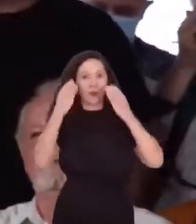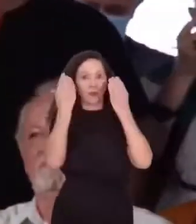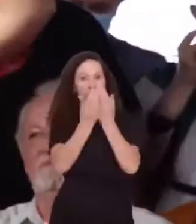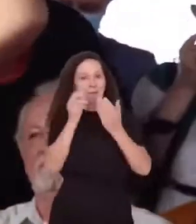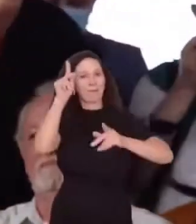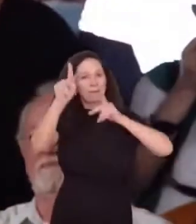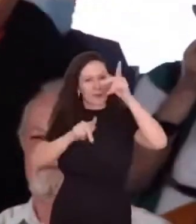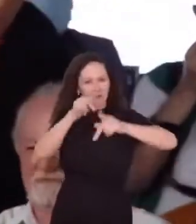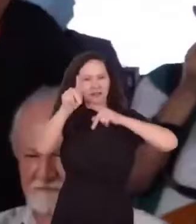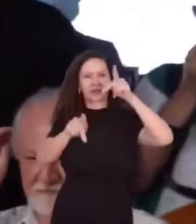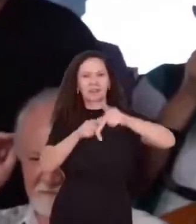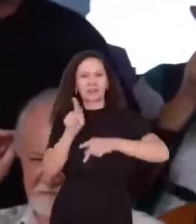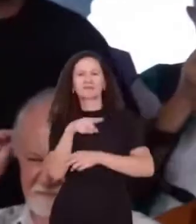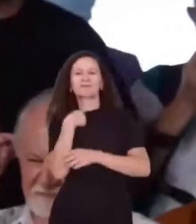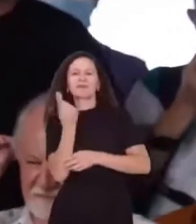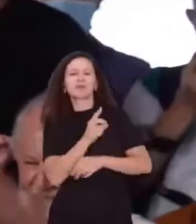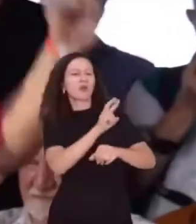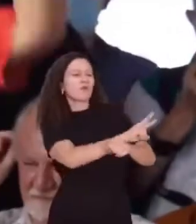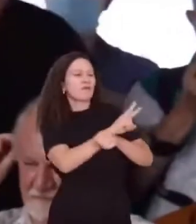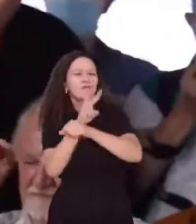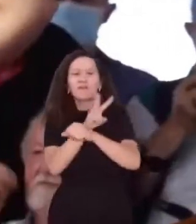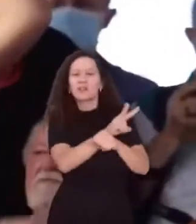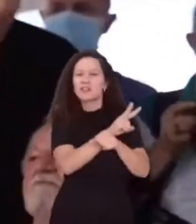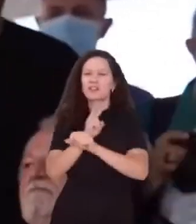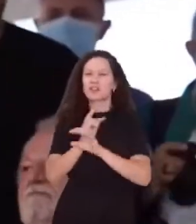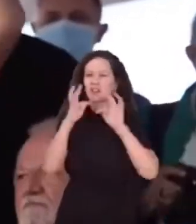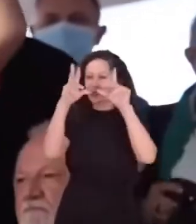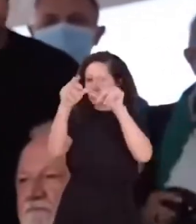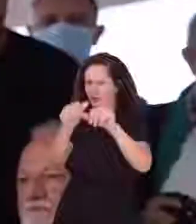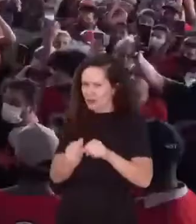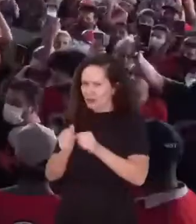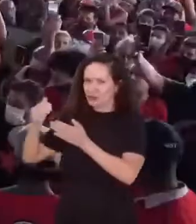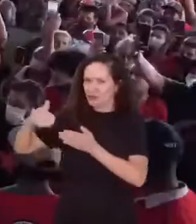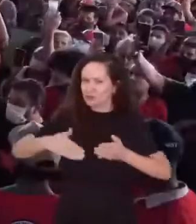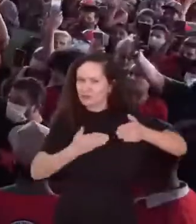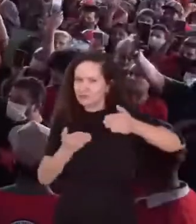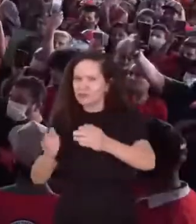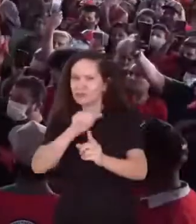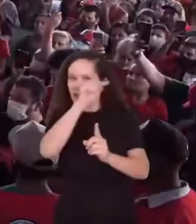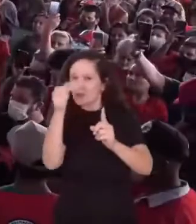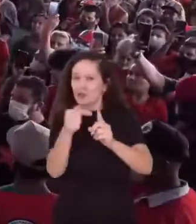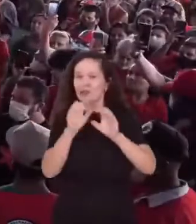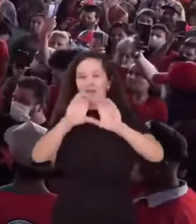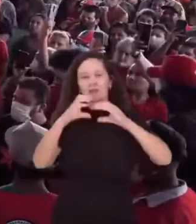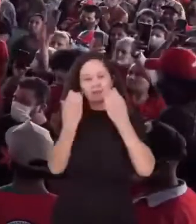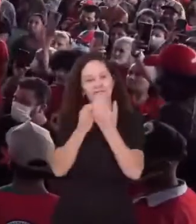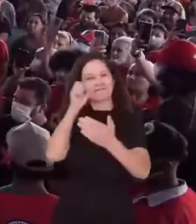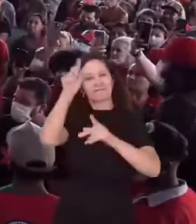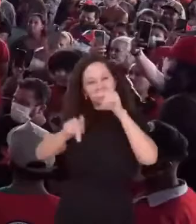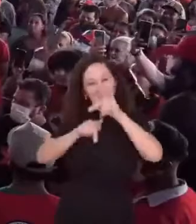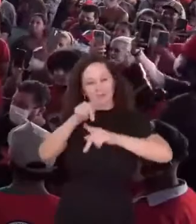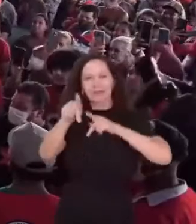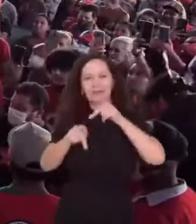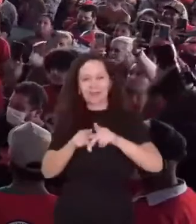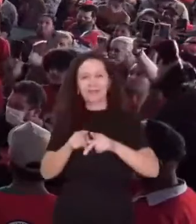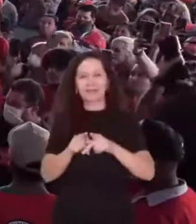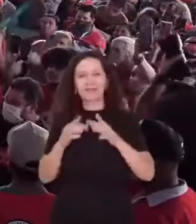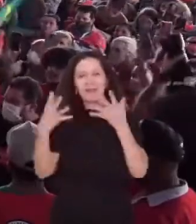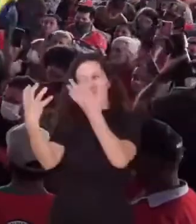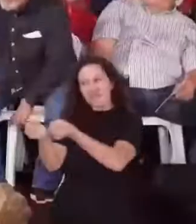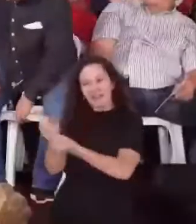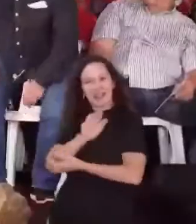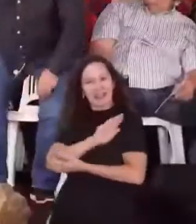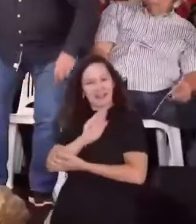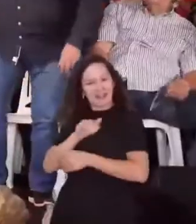Somos todos e todos vigília rumo aos comitês populares. Vem, Lula, fala com o povo.